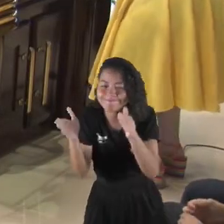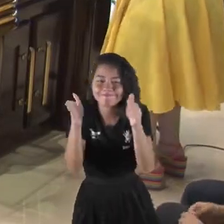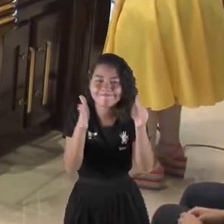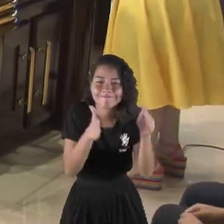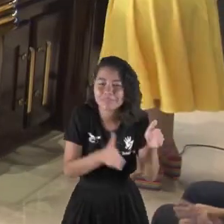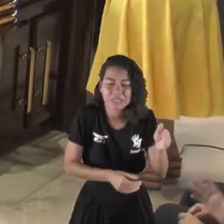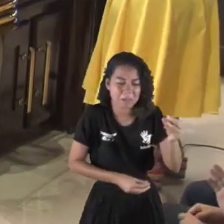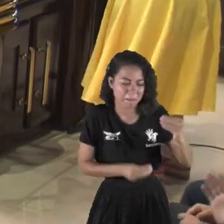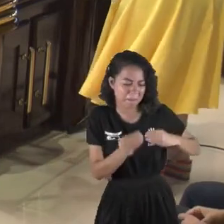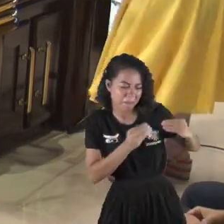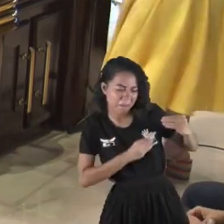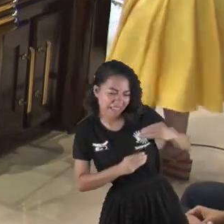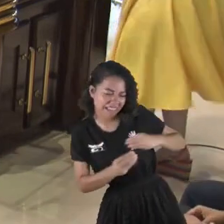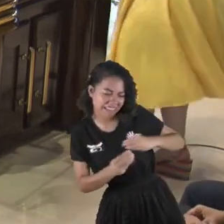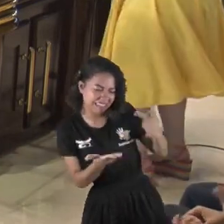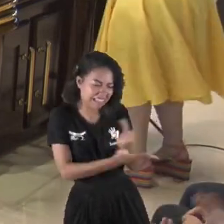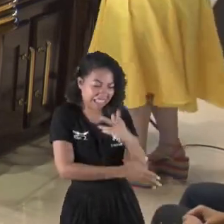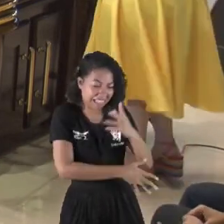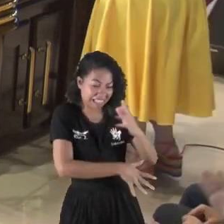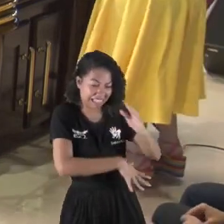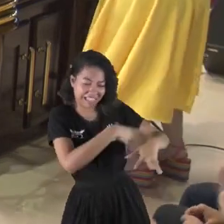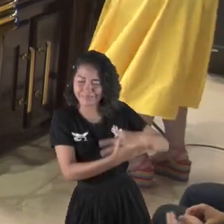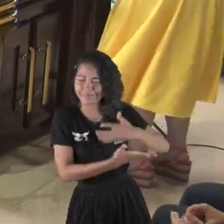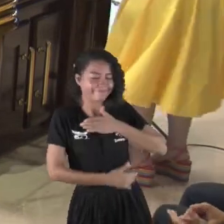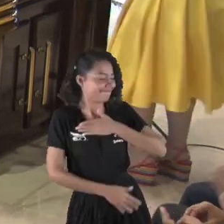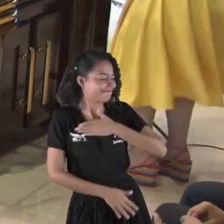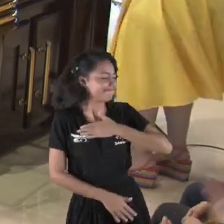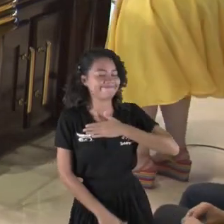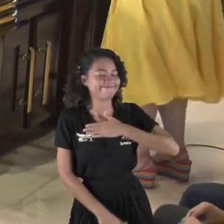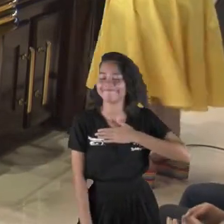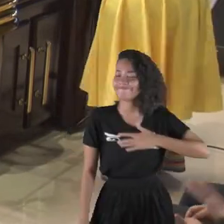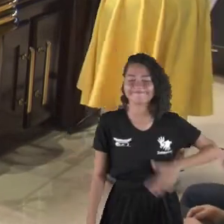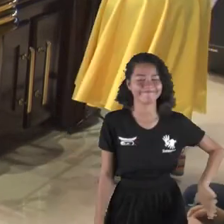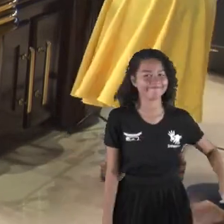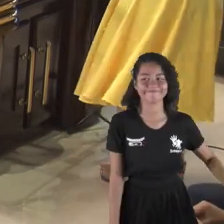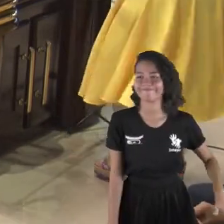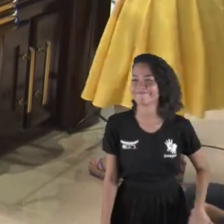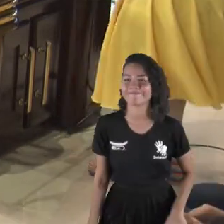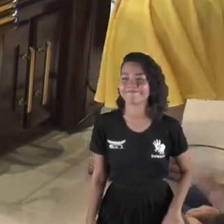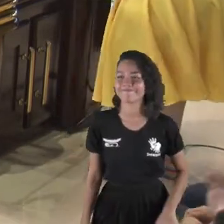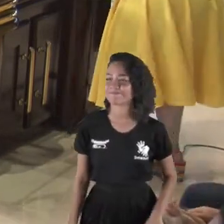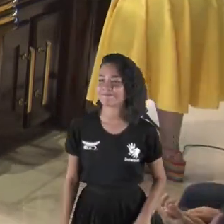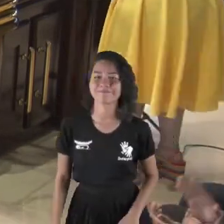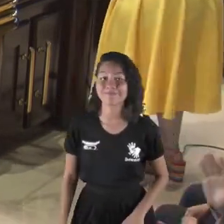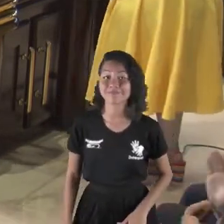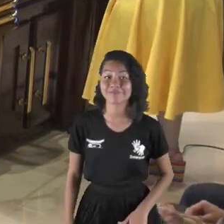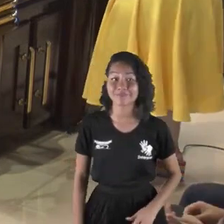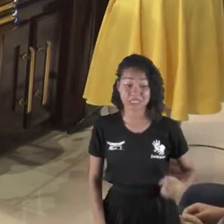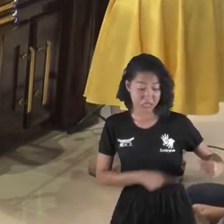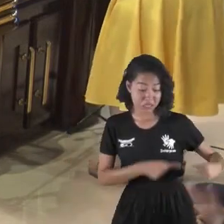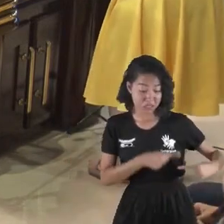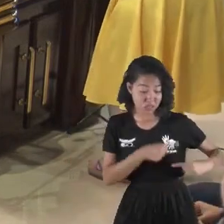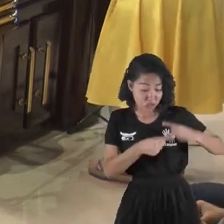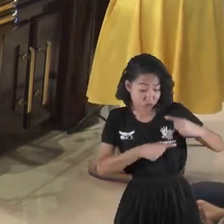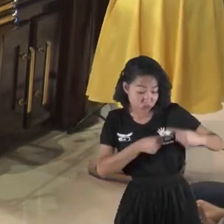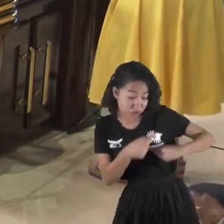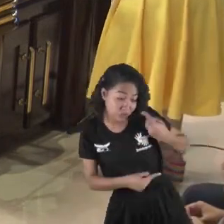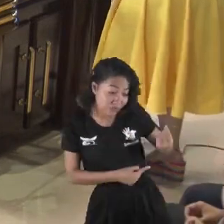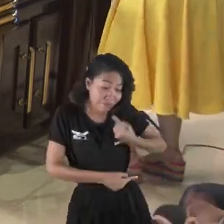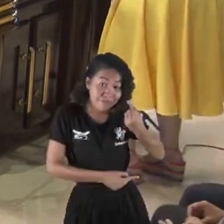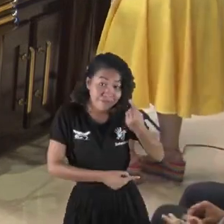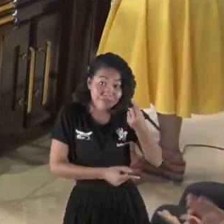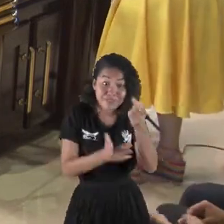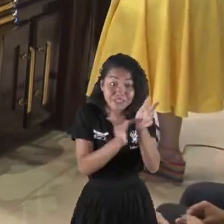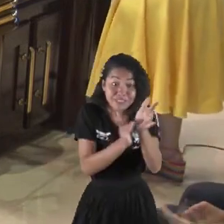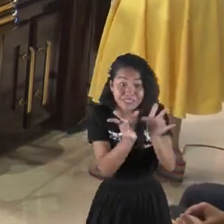justiça, odeia a iniquidade. O descendente de Davi,